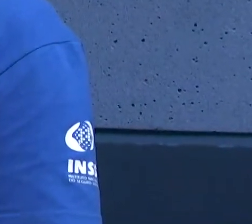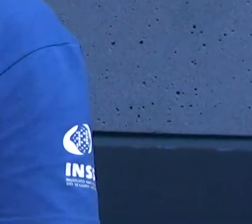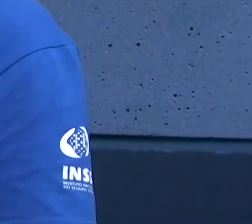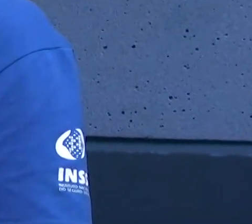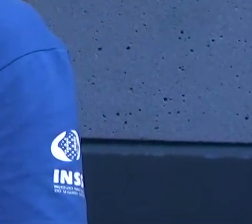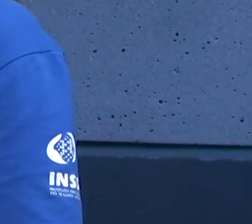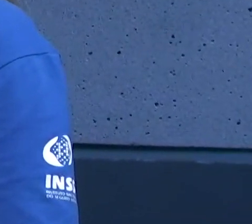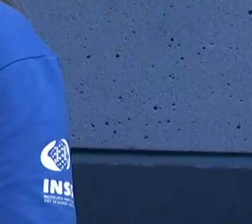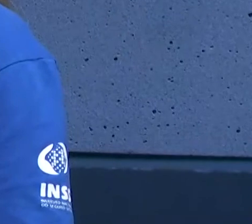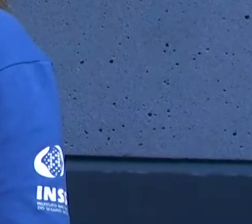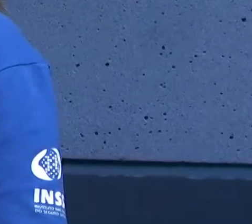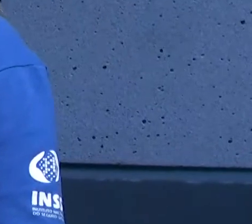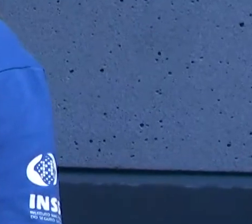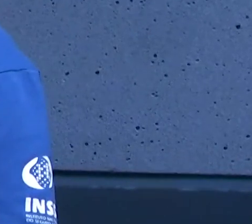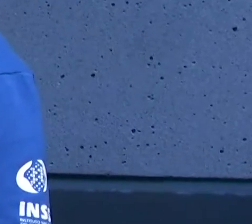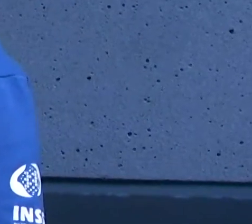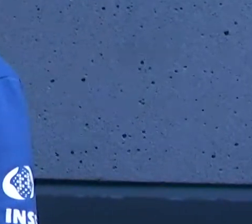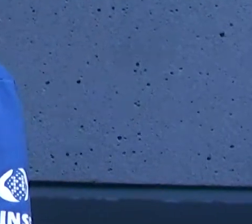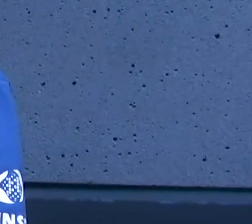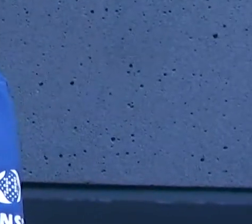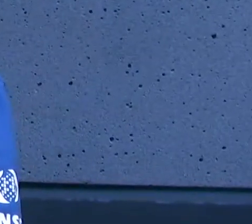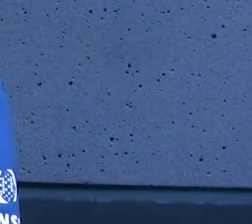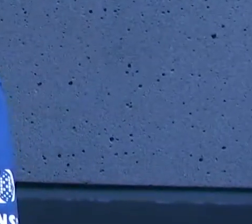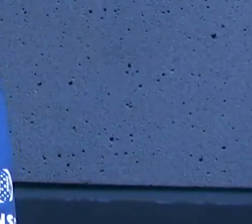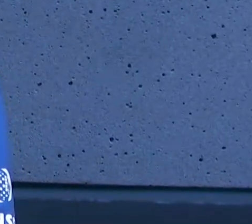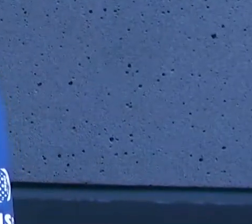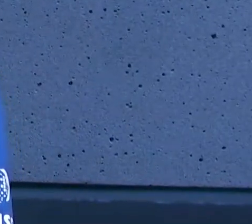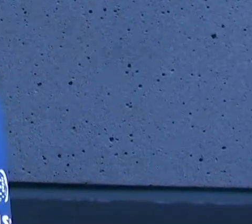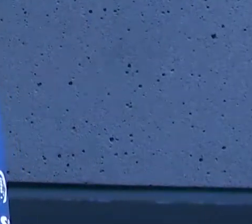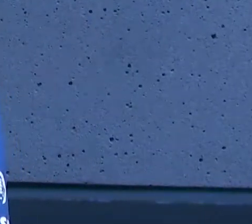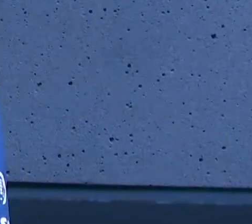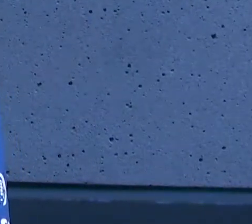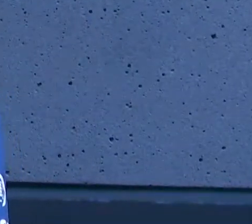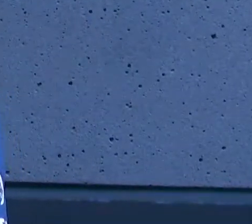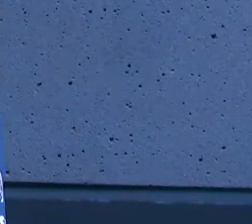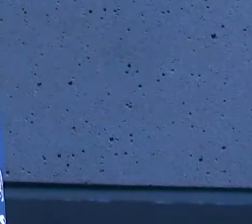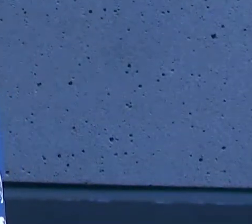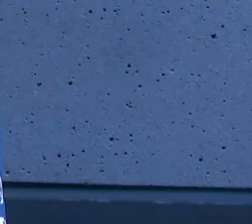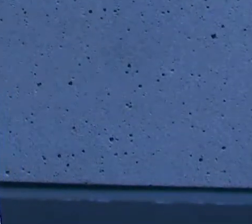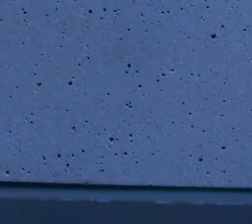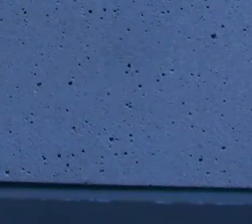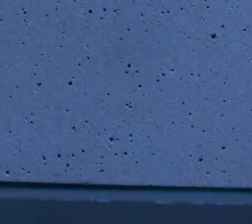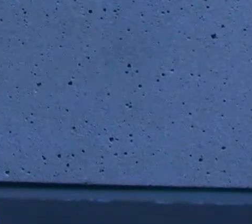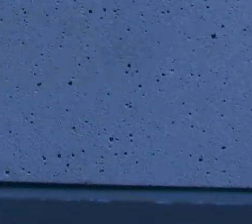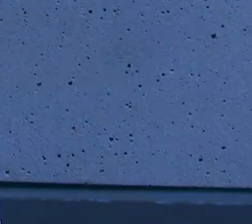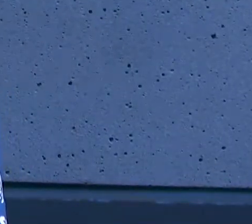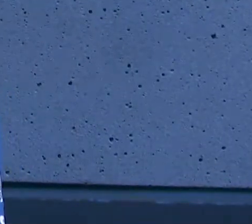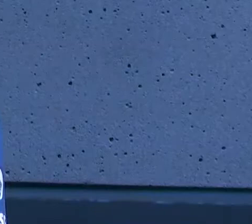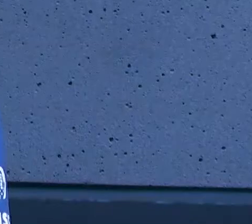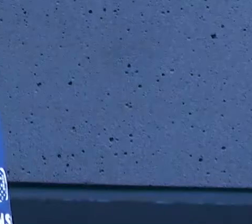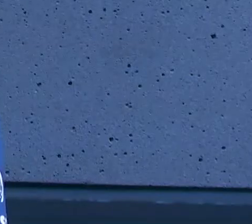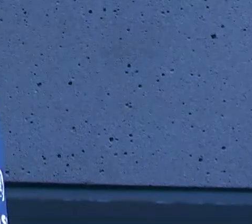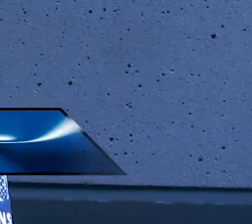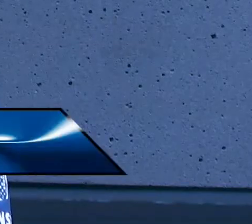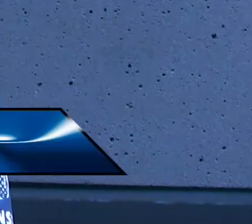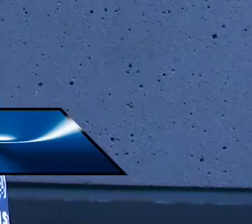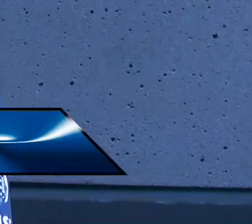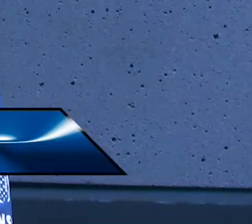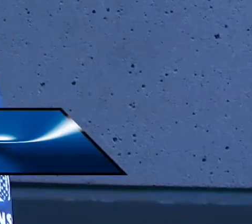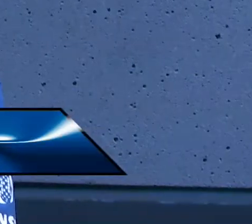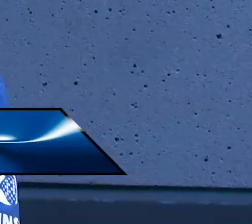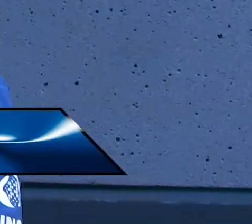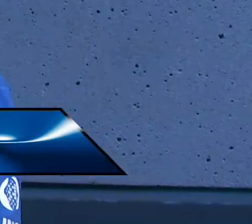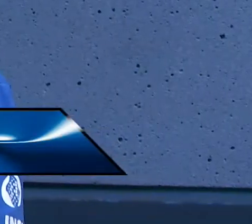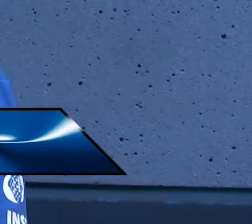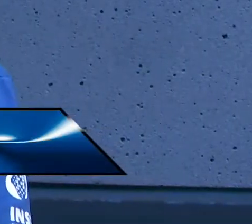maiores dúvidas ou a maior dúvida que vocês têm lá sobre este benefício? As maiores dúvidas são realmente com relação